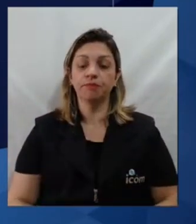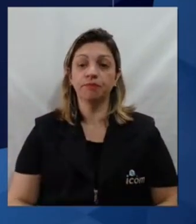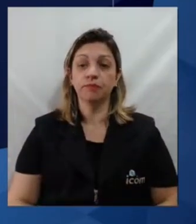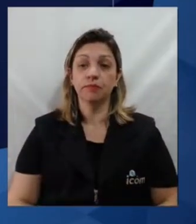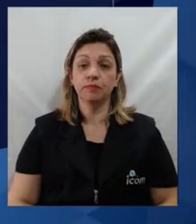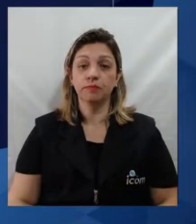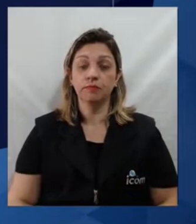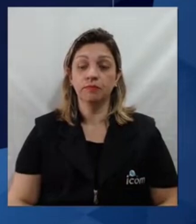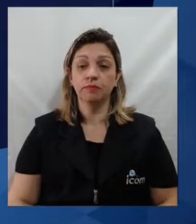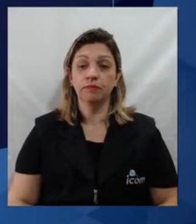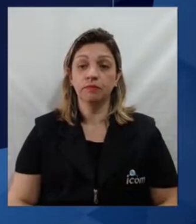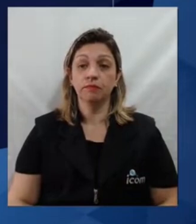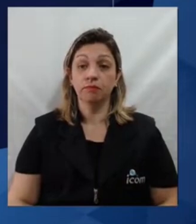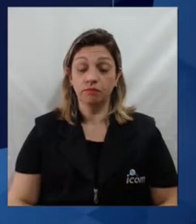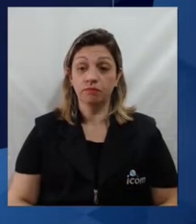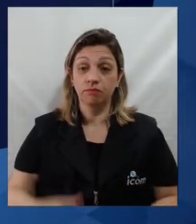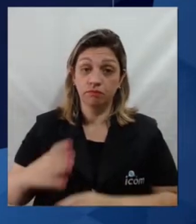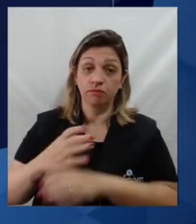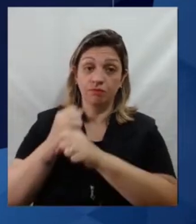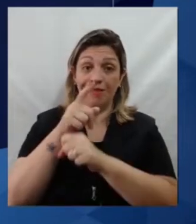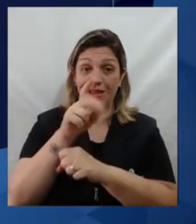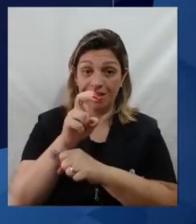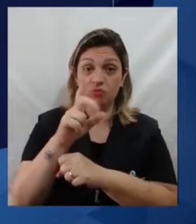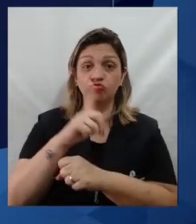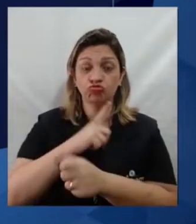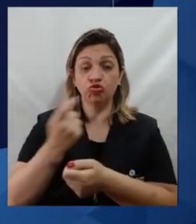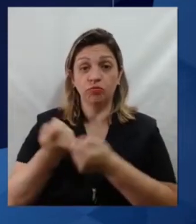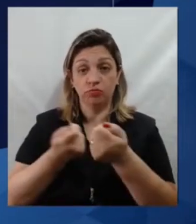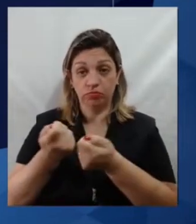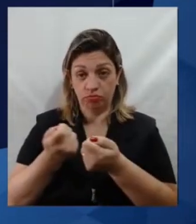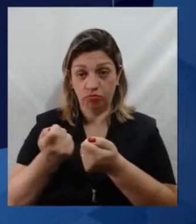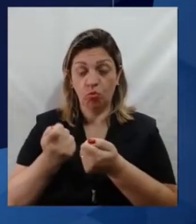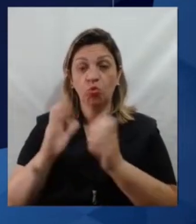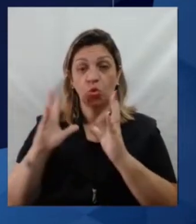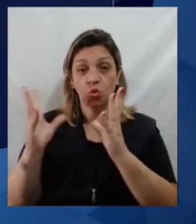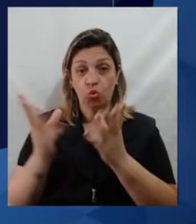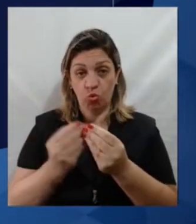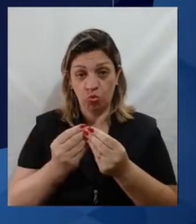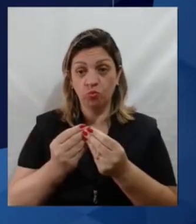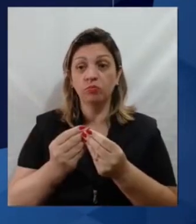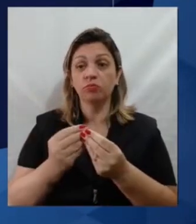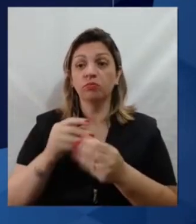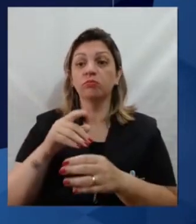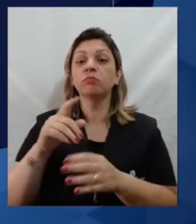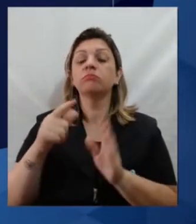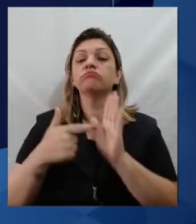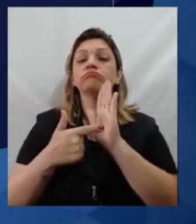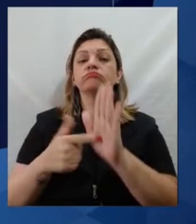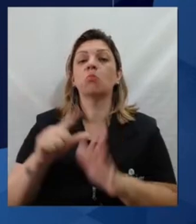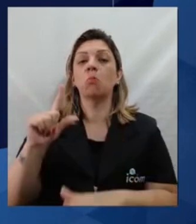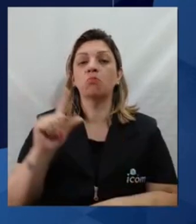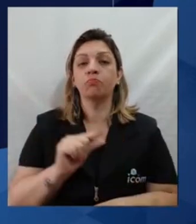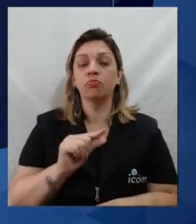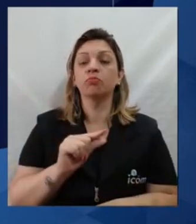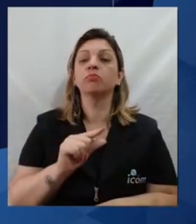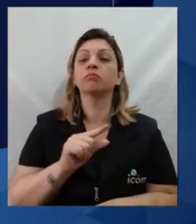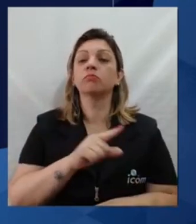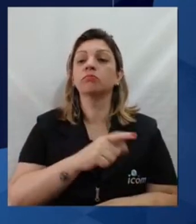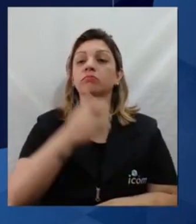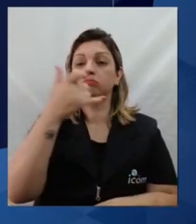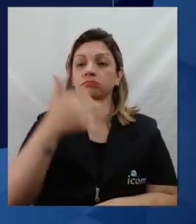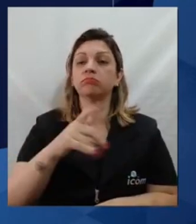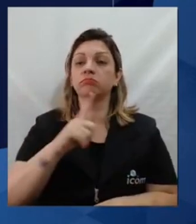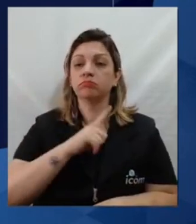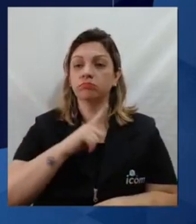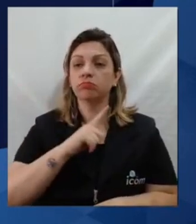Dos 15 estudos, todos eram controlados, randomizados, com baixo número de amostras, o que justifica-se, pela